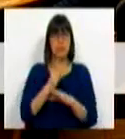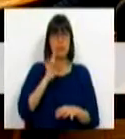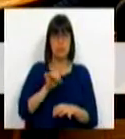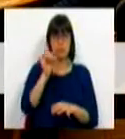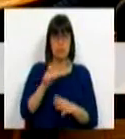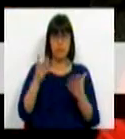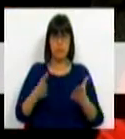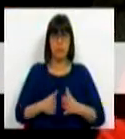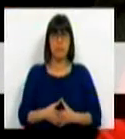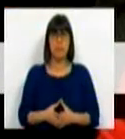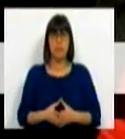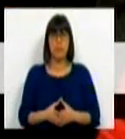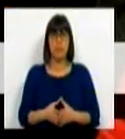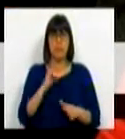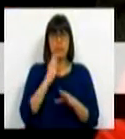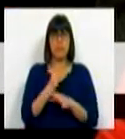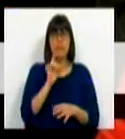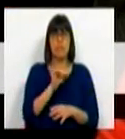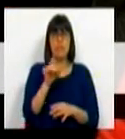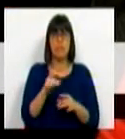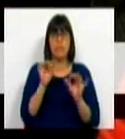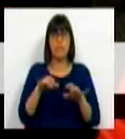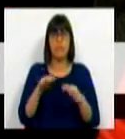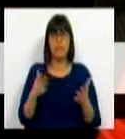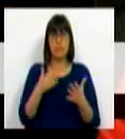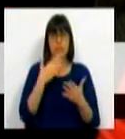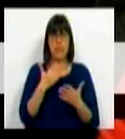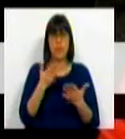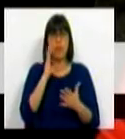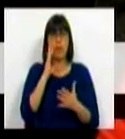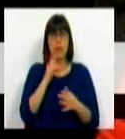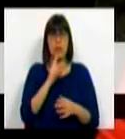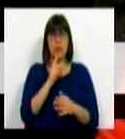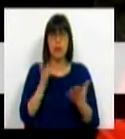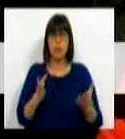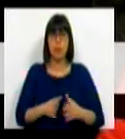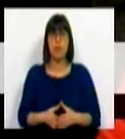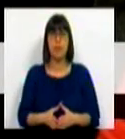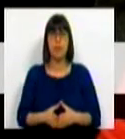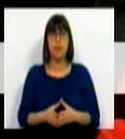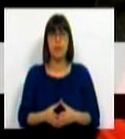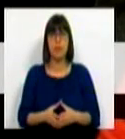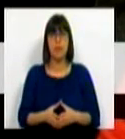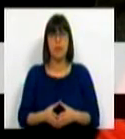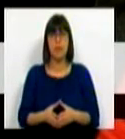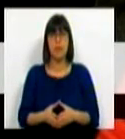pergunta. Uma última pergunta e, para finalizar, agradecendo desde já as respostas.